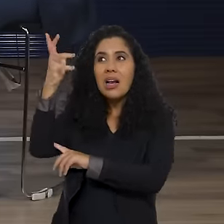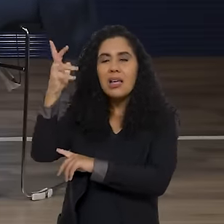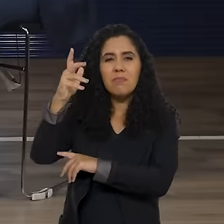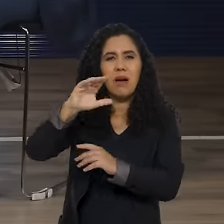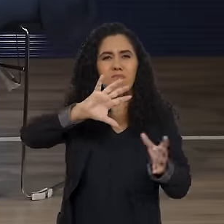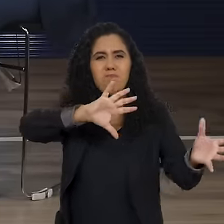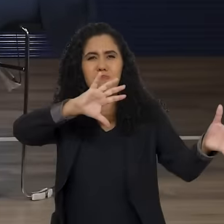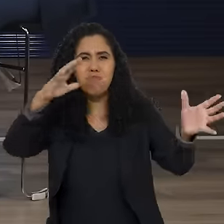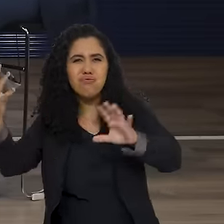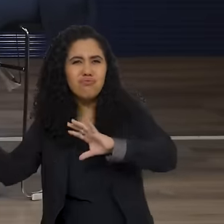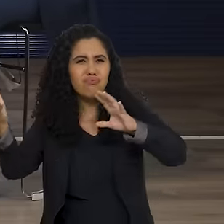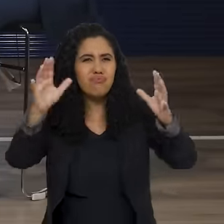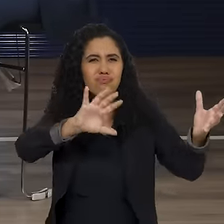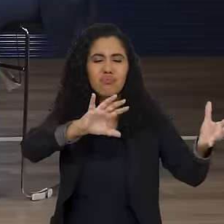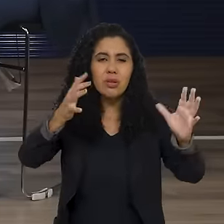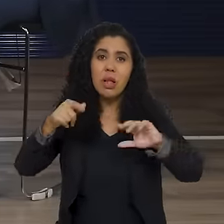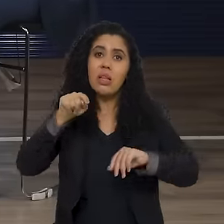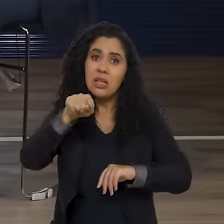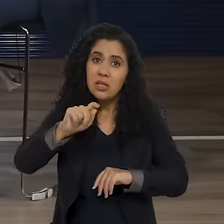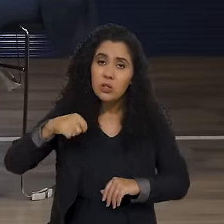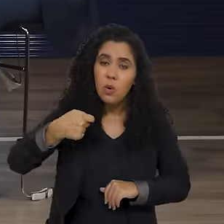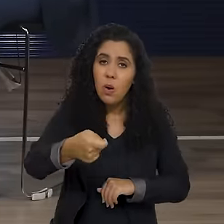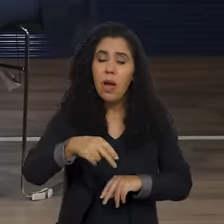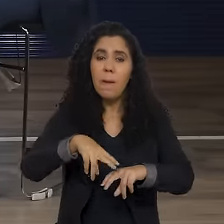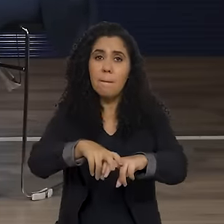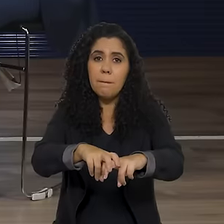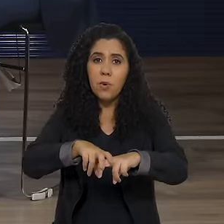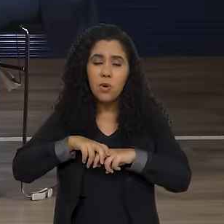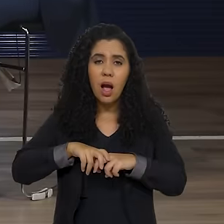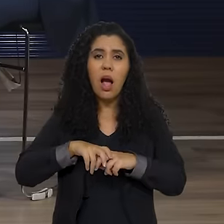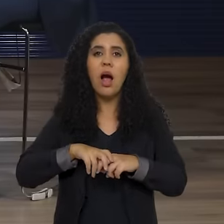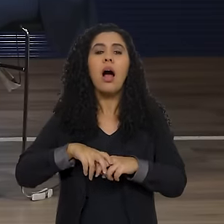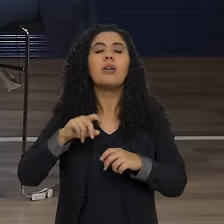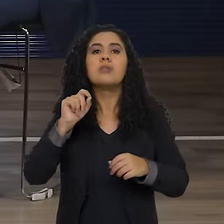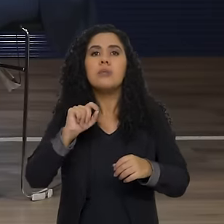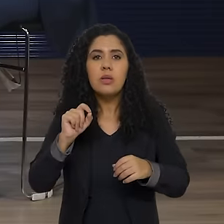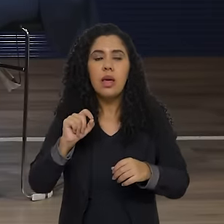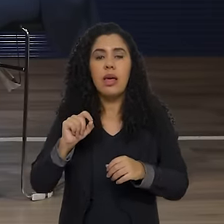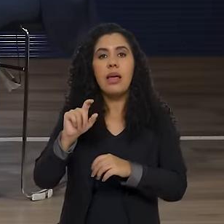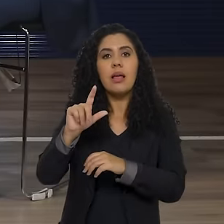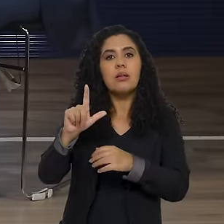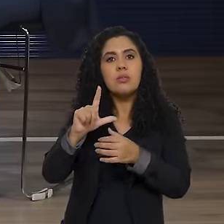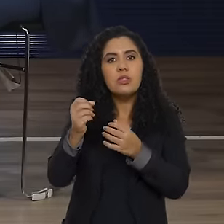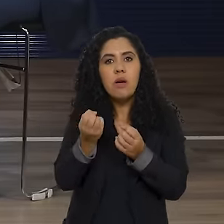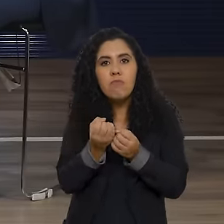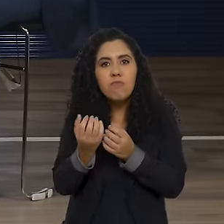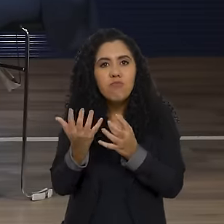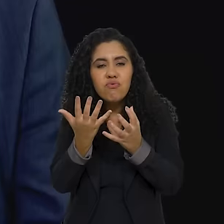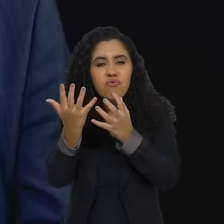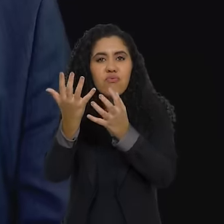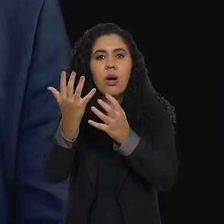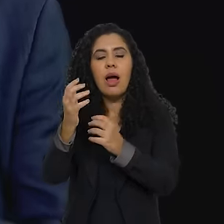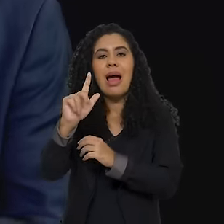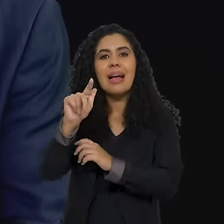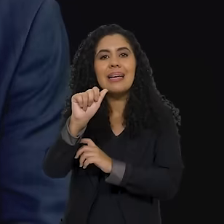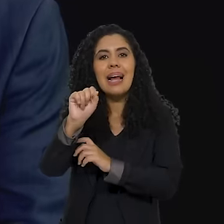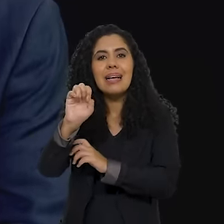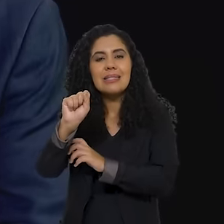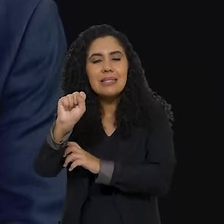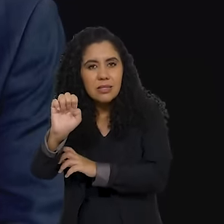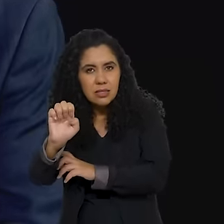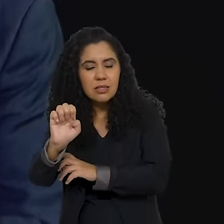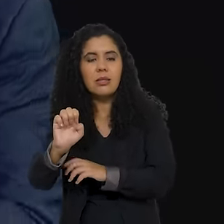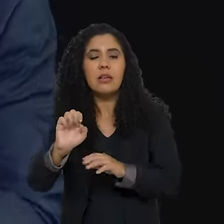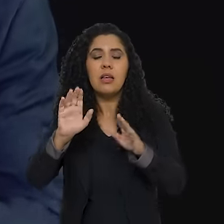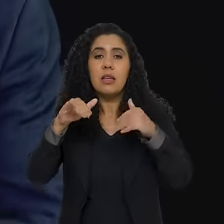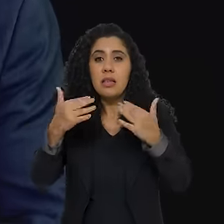eventos climáticos extremos, fruto da crise da emissão de gases de efeito estufa. Então, o mundo